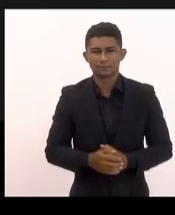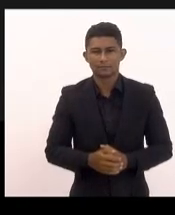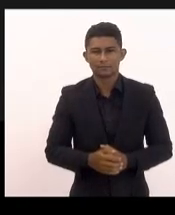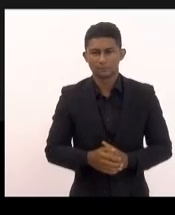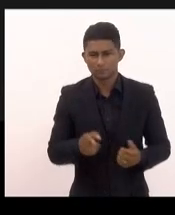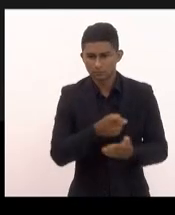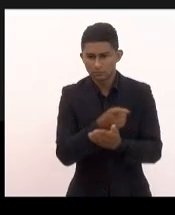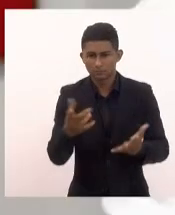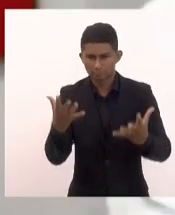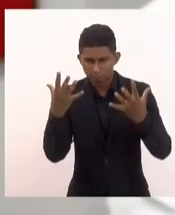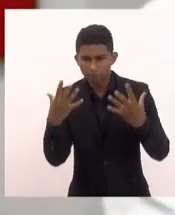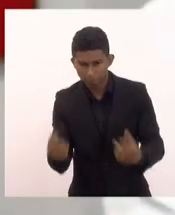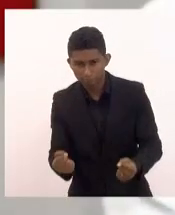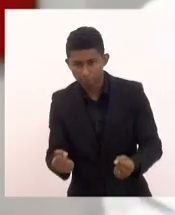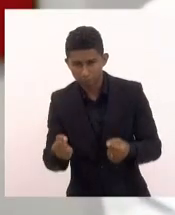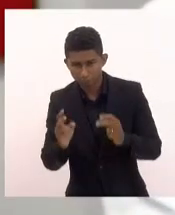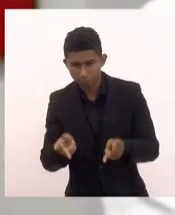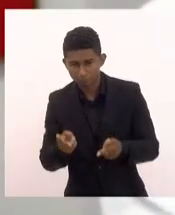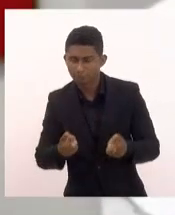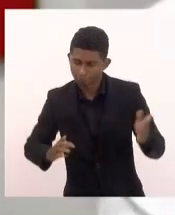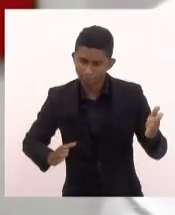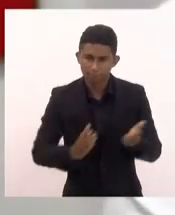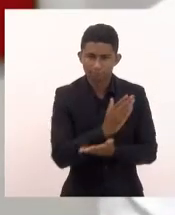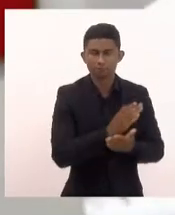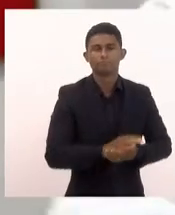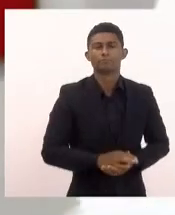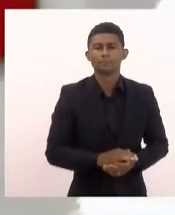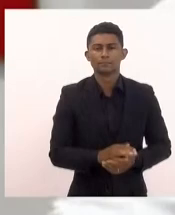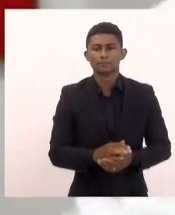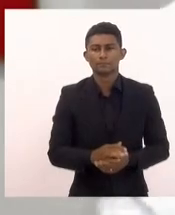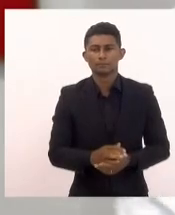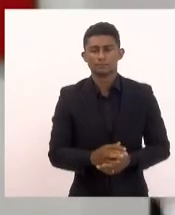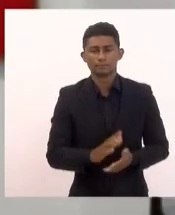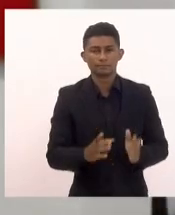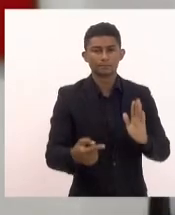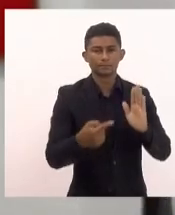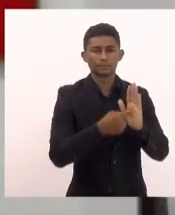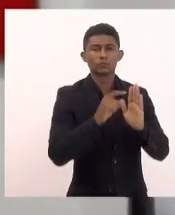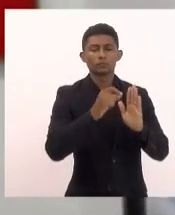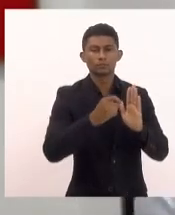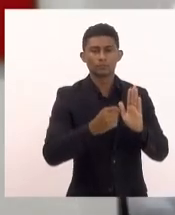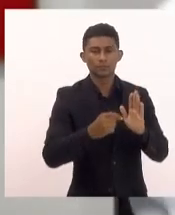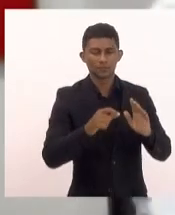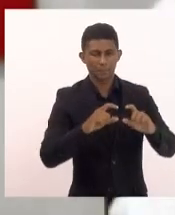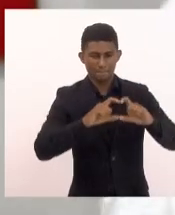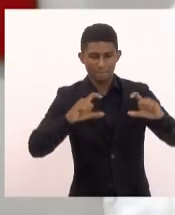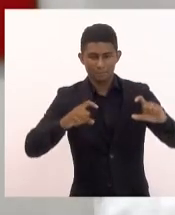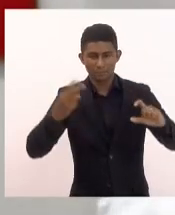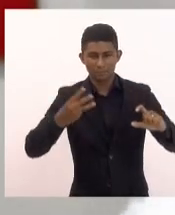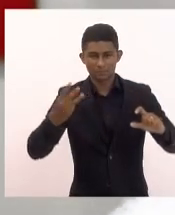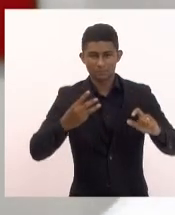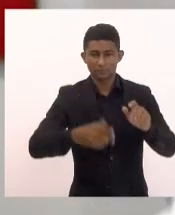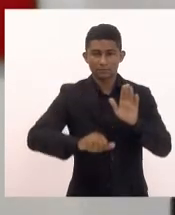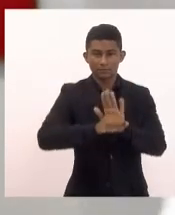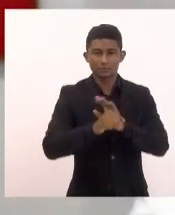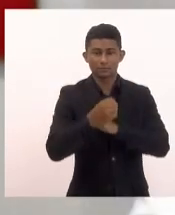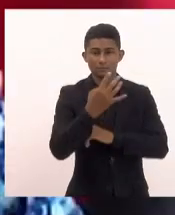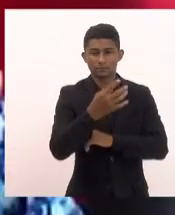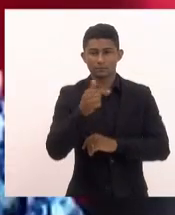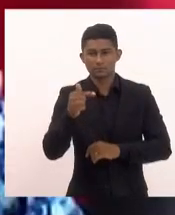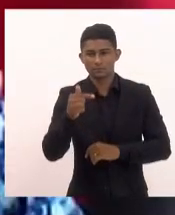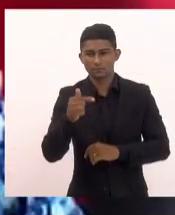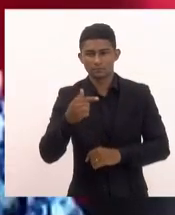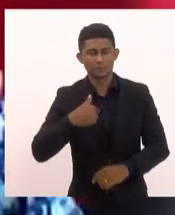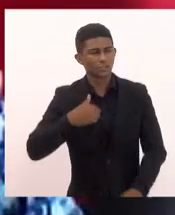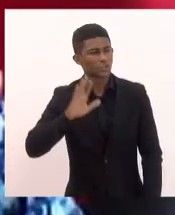Senhores que aprovam, eles como estão, aprovado, vai ao autógrafo. Incluído na ordem do dia, de acordo com o parágrafo 3º do artigo 47 do regimento interno. Tem que ao final declaração